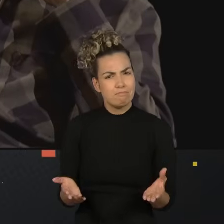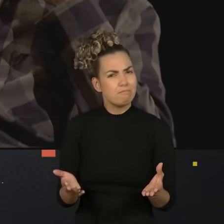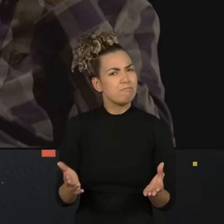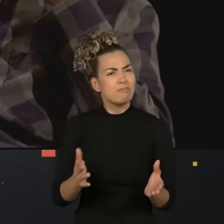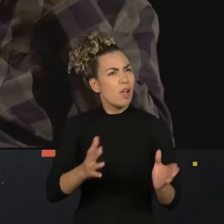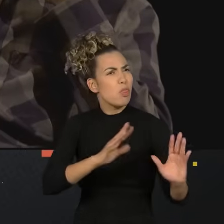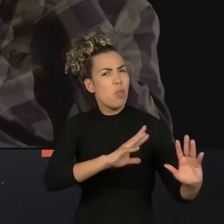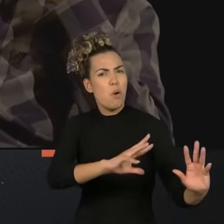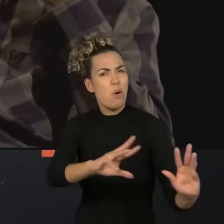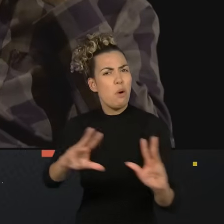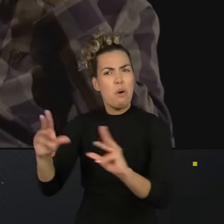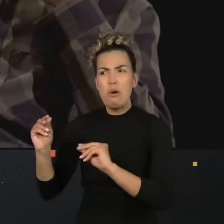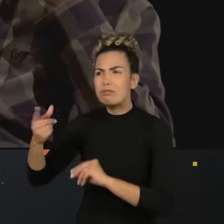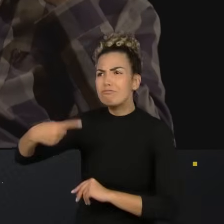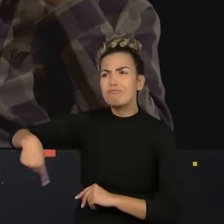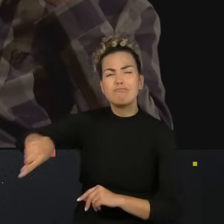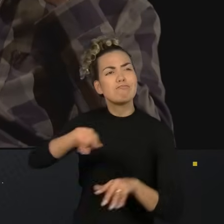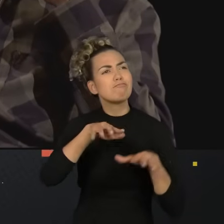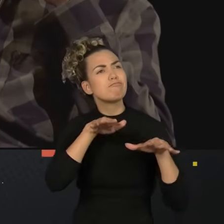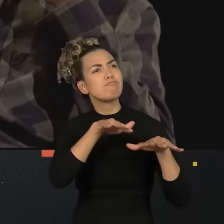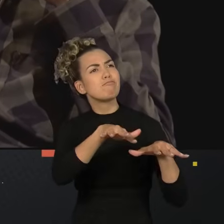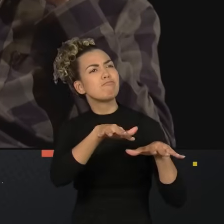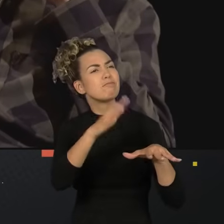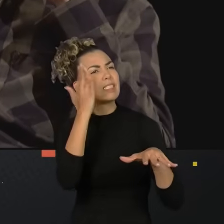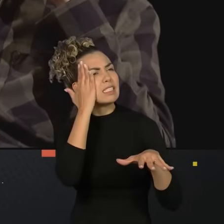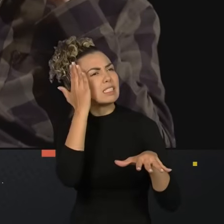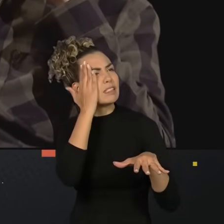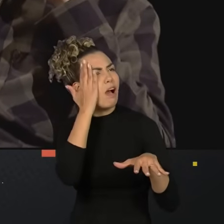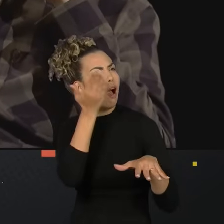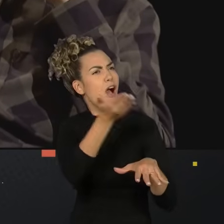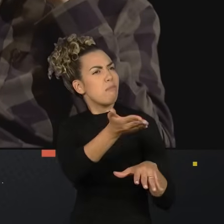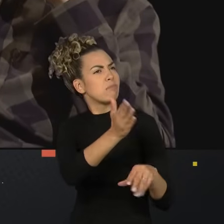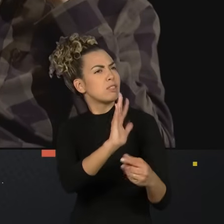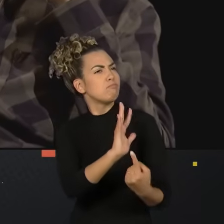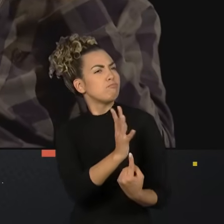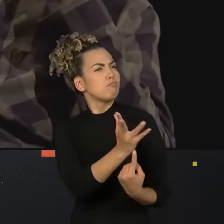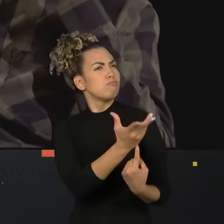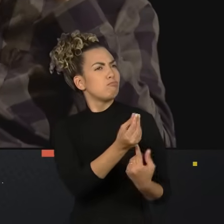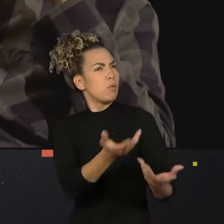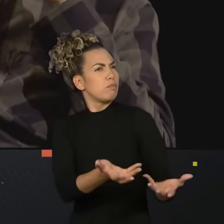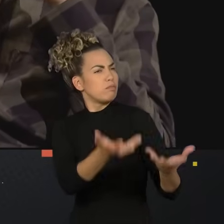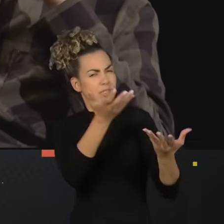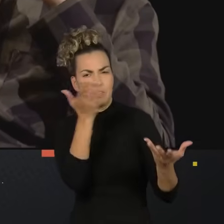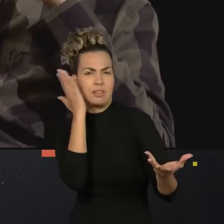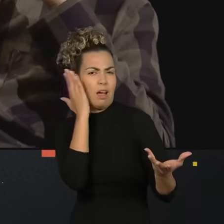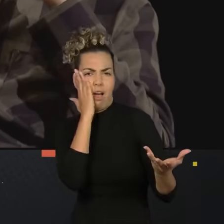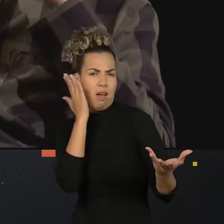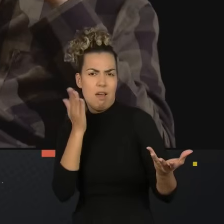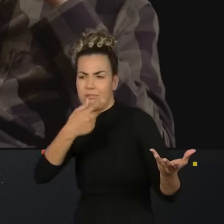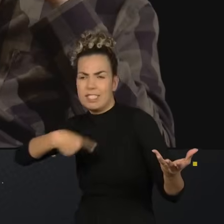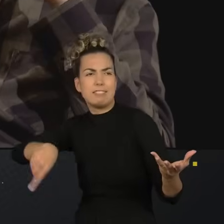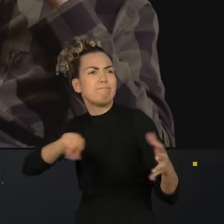reconhecem esse talento que é o Flávio. Mas eu quero falar sobre